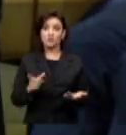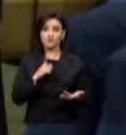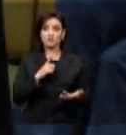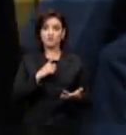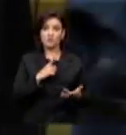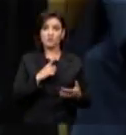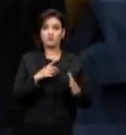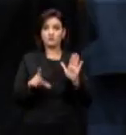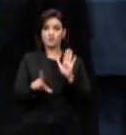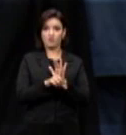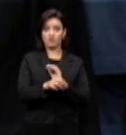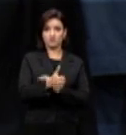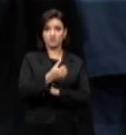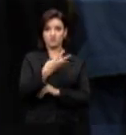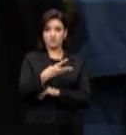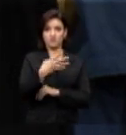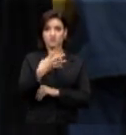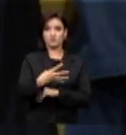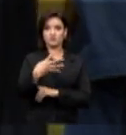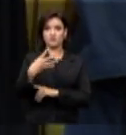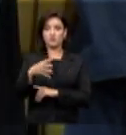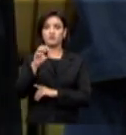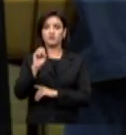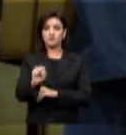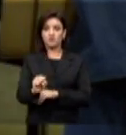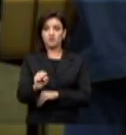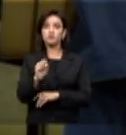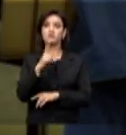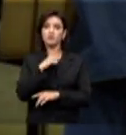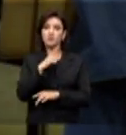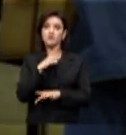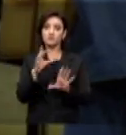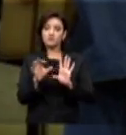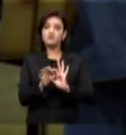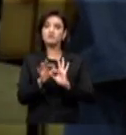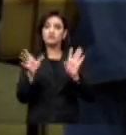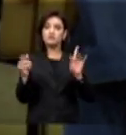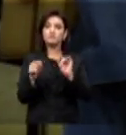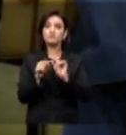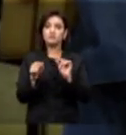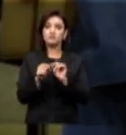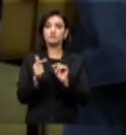na 13.448, dar esses contornos especiais.